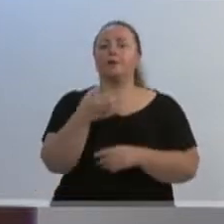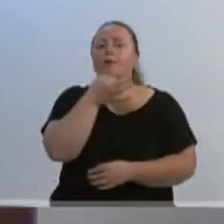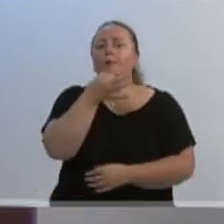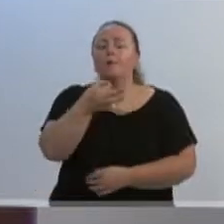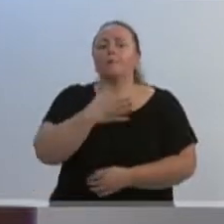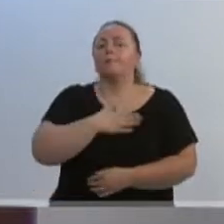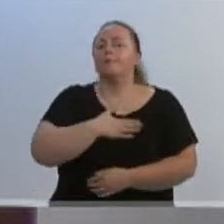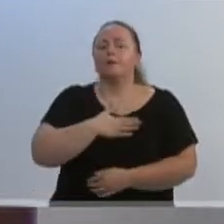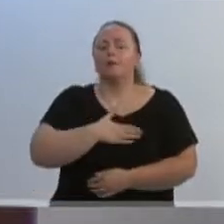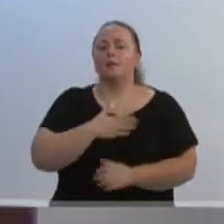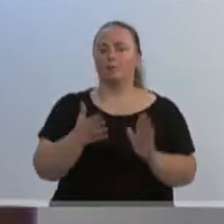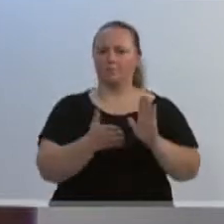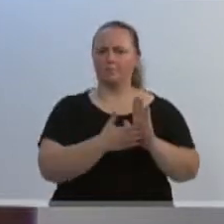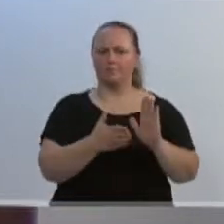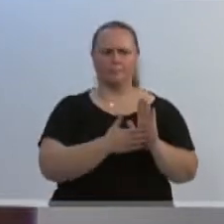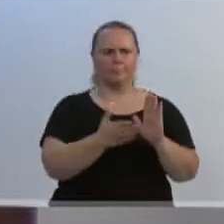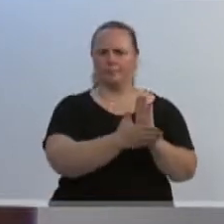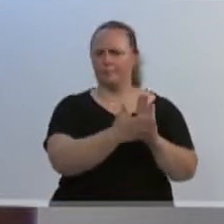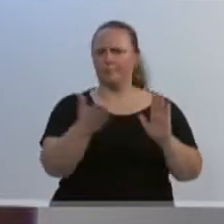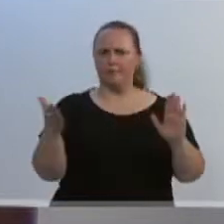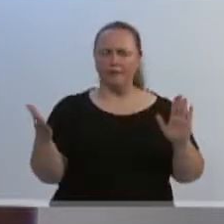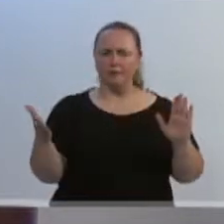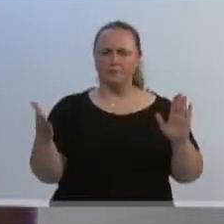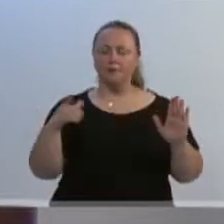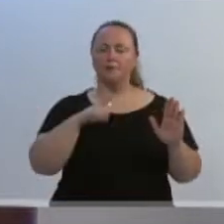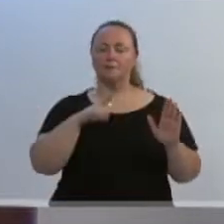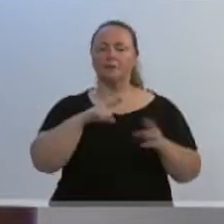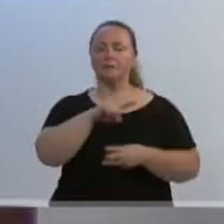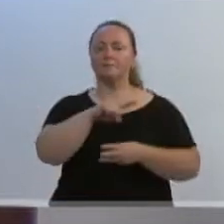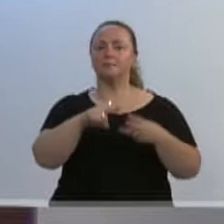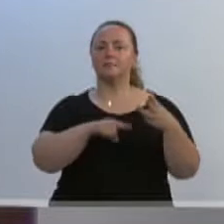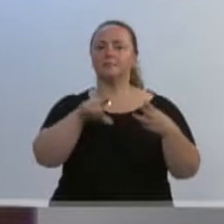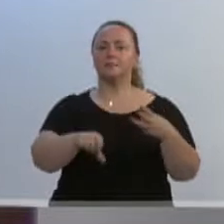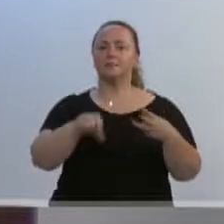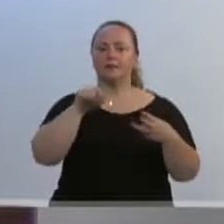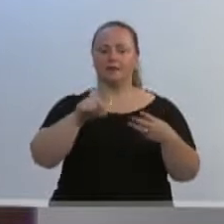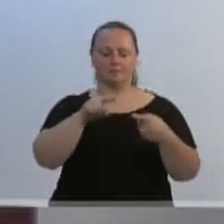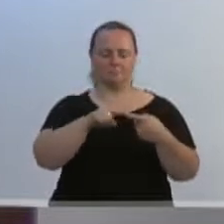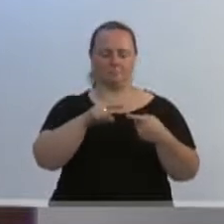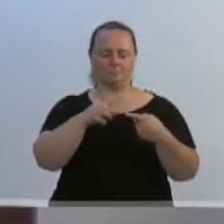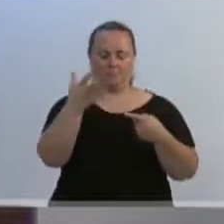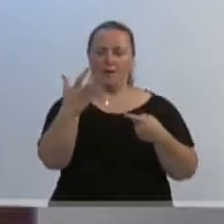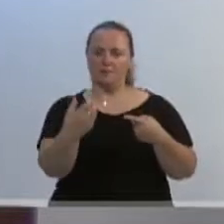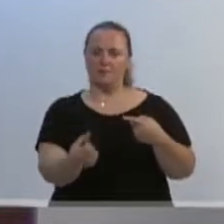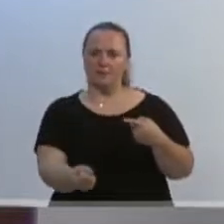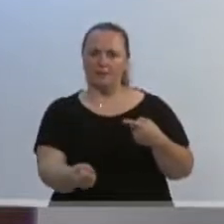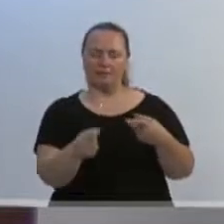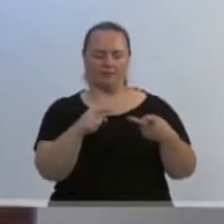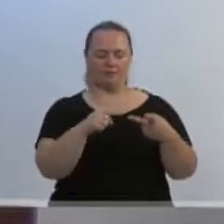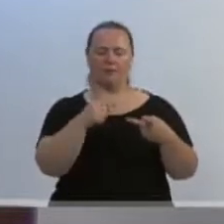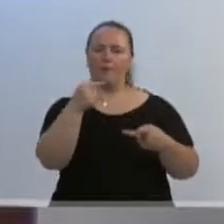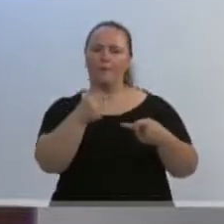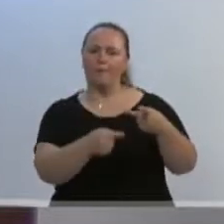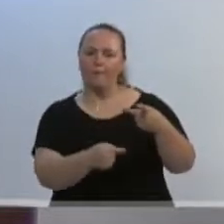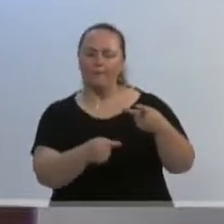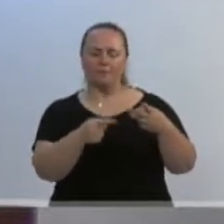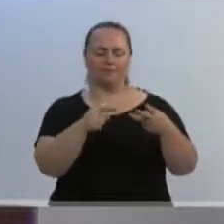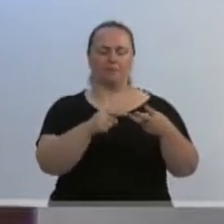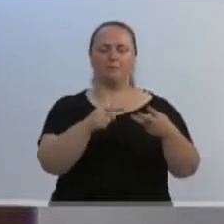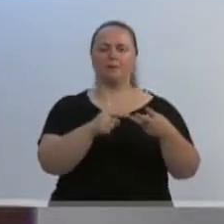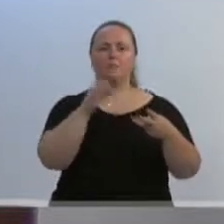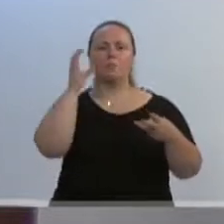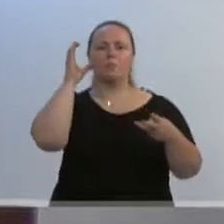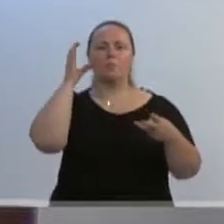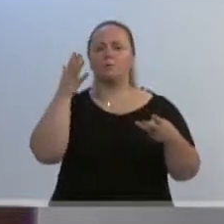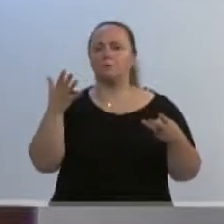é proposto alguma coisa aqui, nós temos 3 opções. Um é votar favorável, outro votar contra e outro